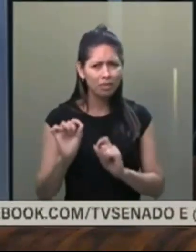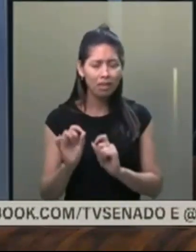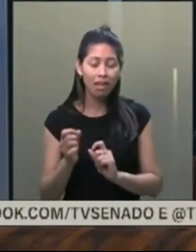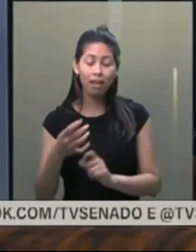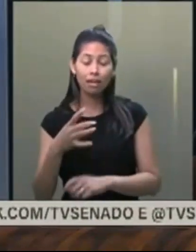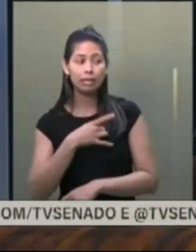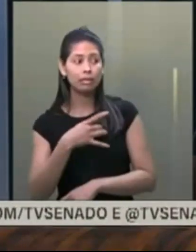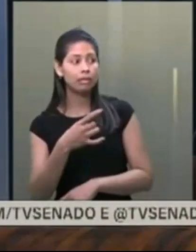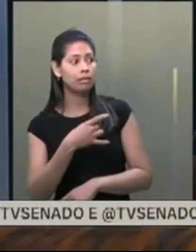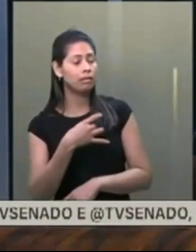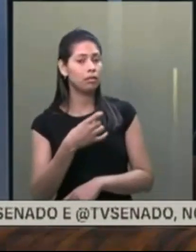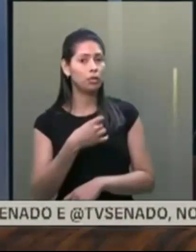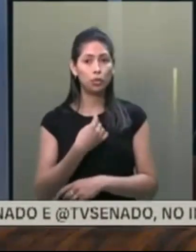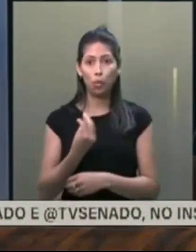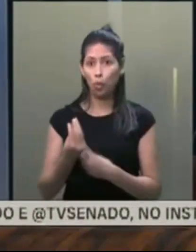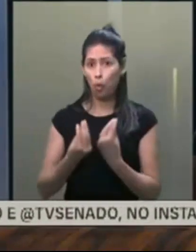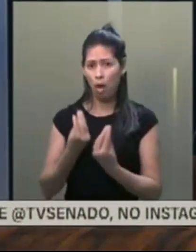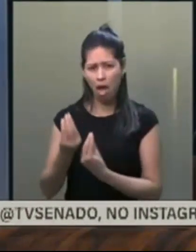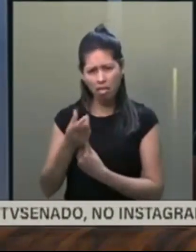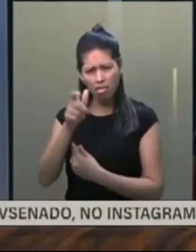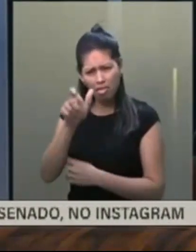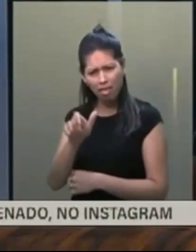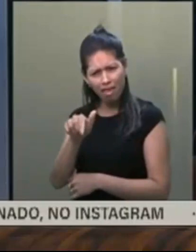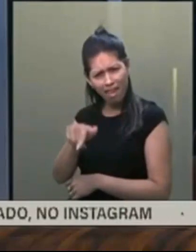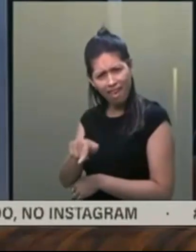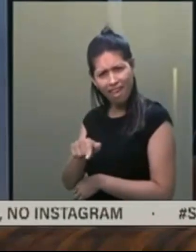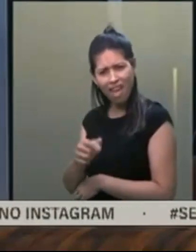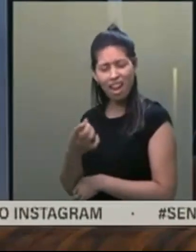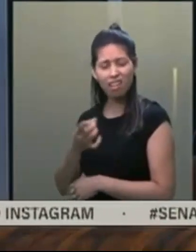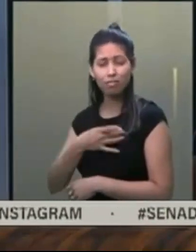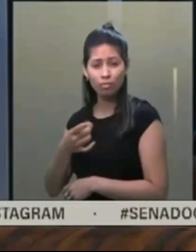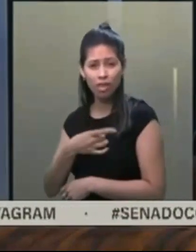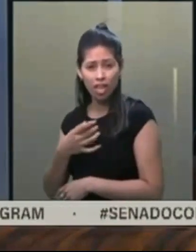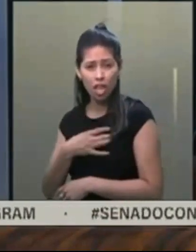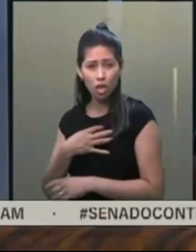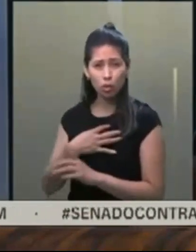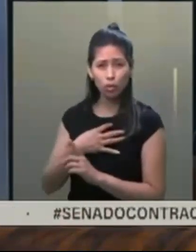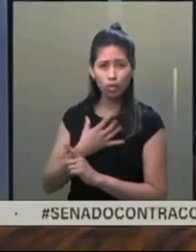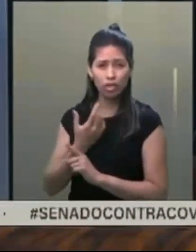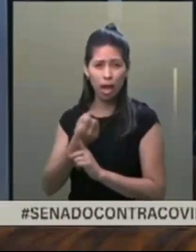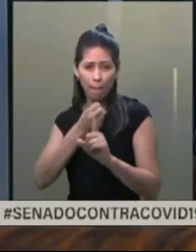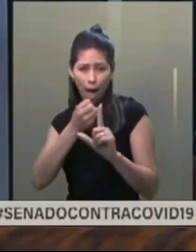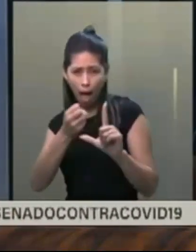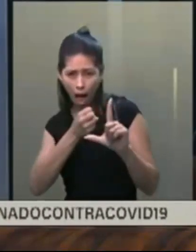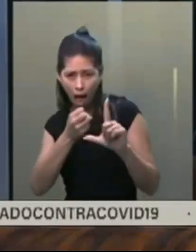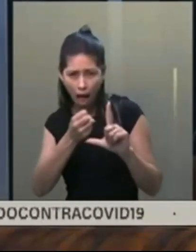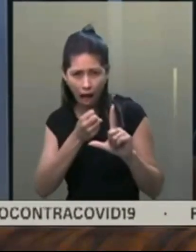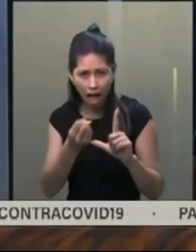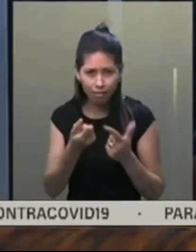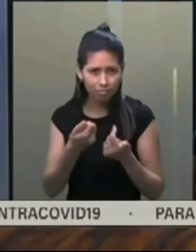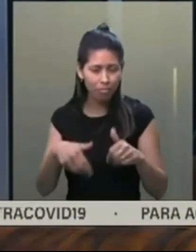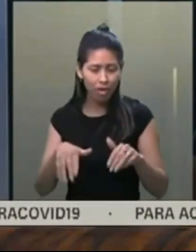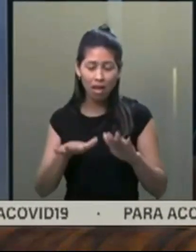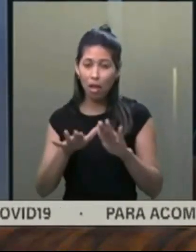enquadrado. Parlamentar com receio de dar entrevistas, medindo